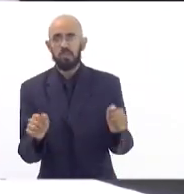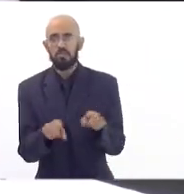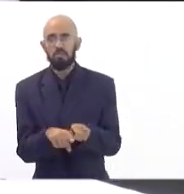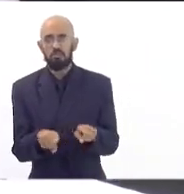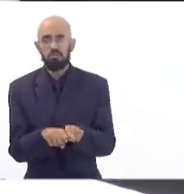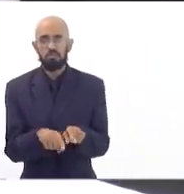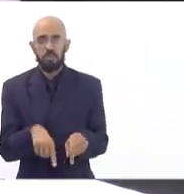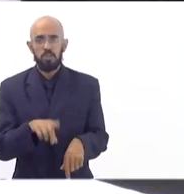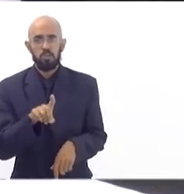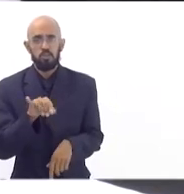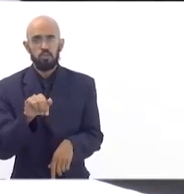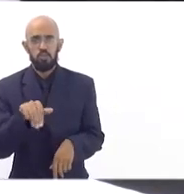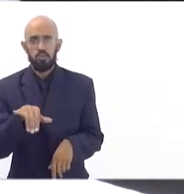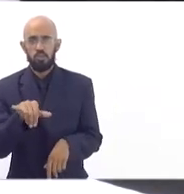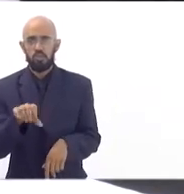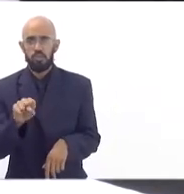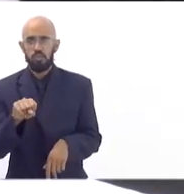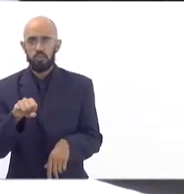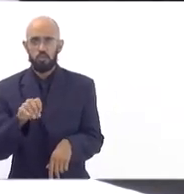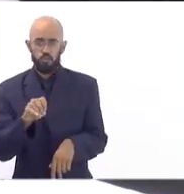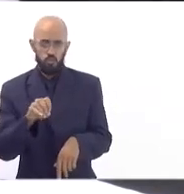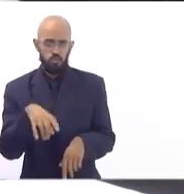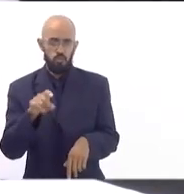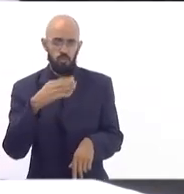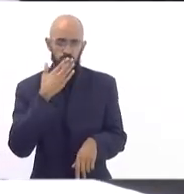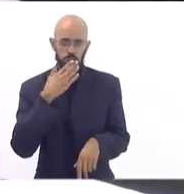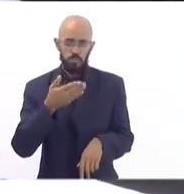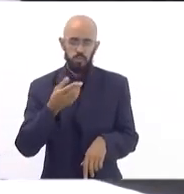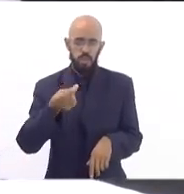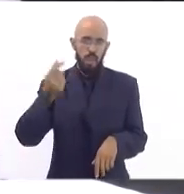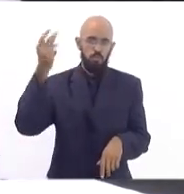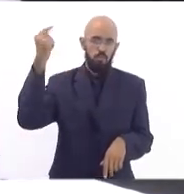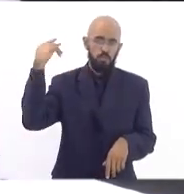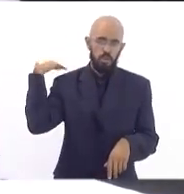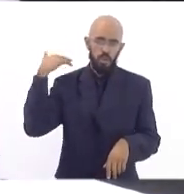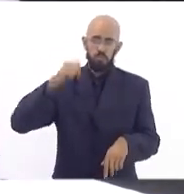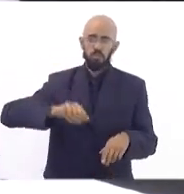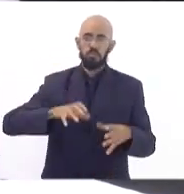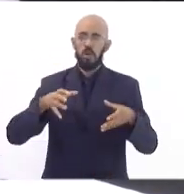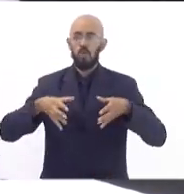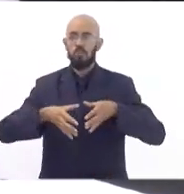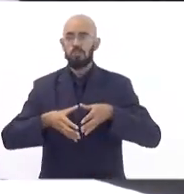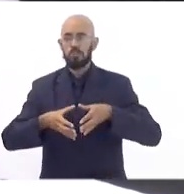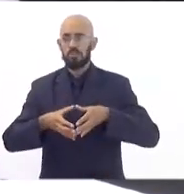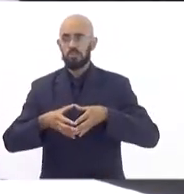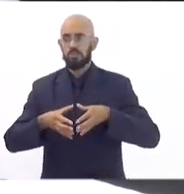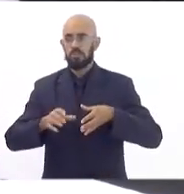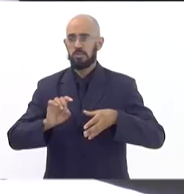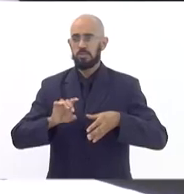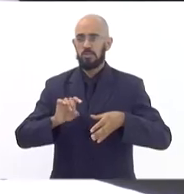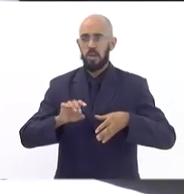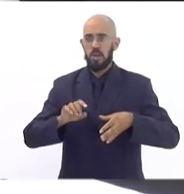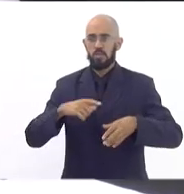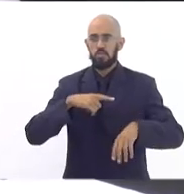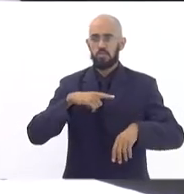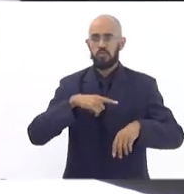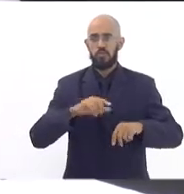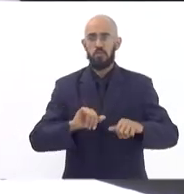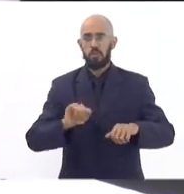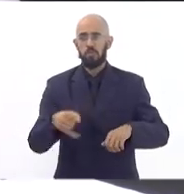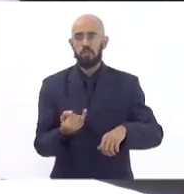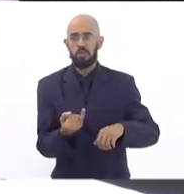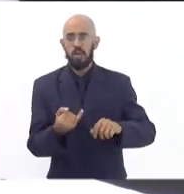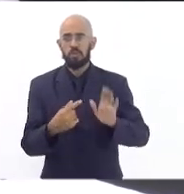Dionísio rins quando eu solicitei isso lá atrás quando ainda éramos uma condição especial eu tive uma oportunidade de mostrar